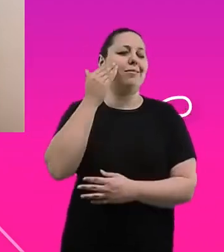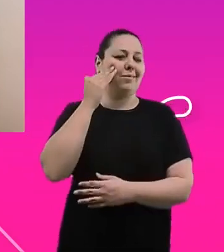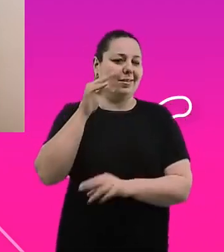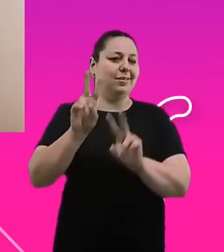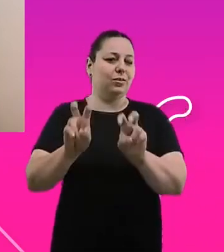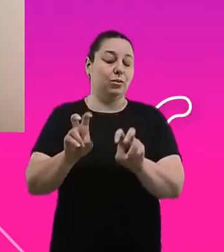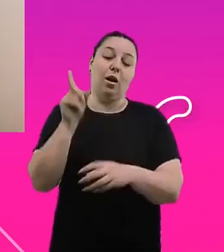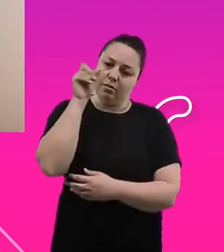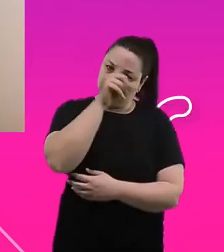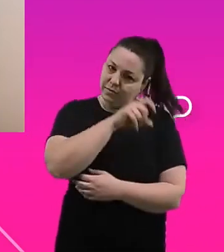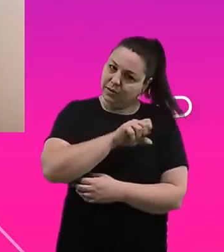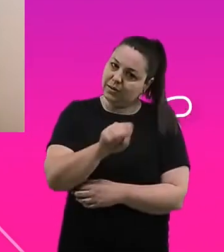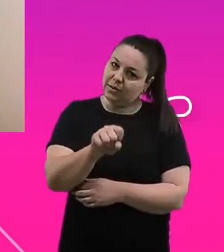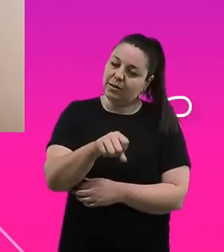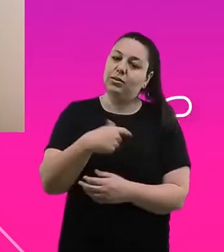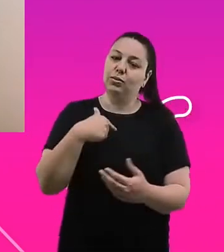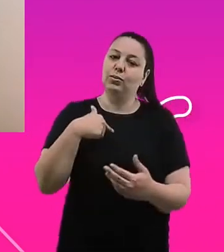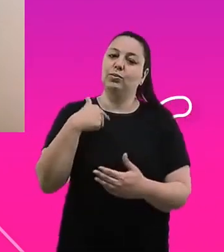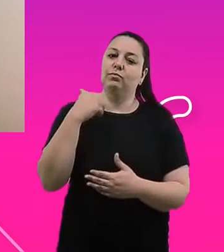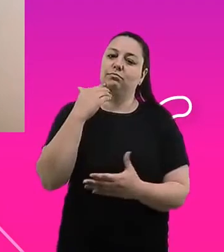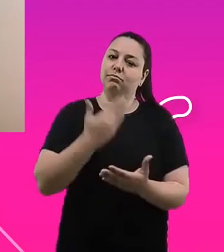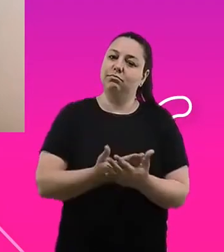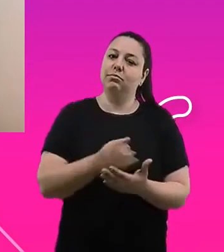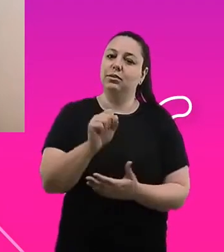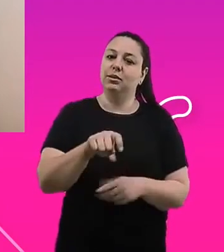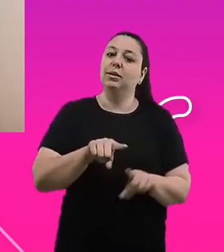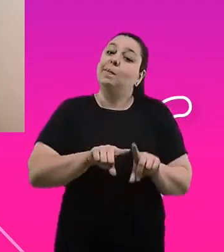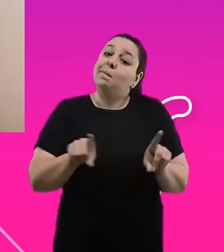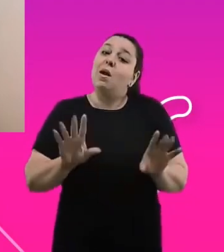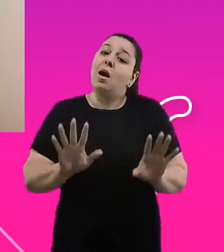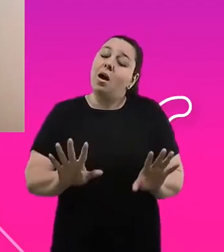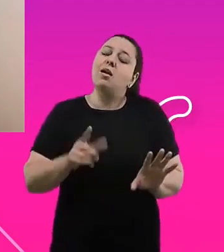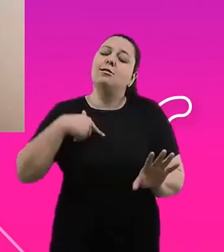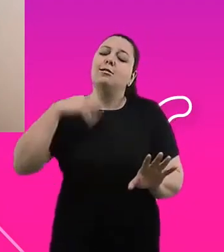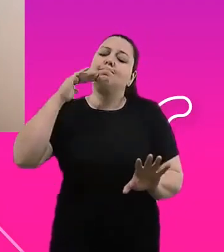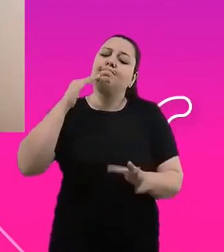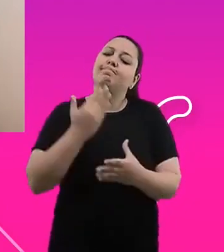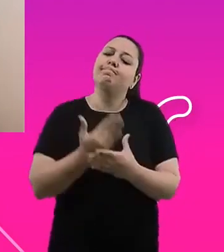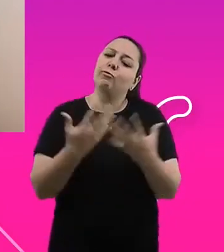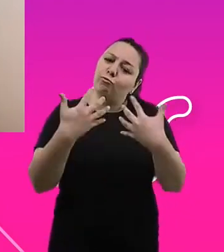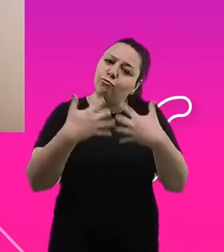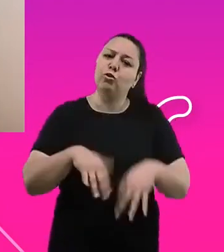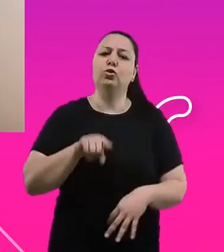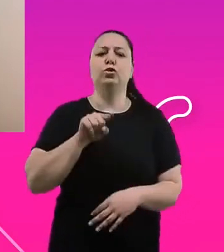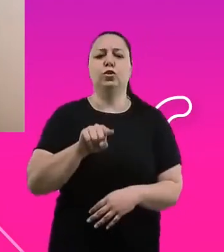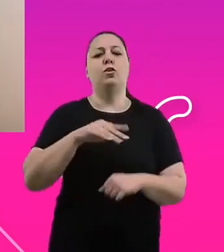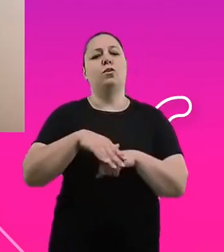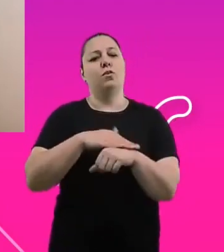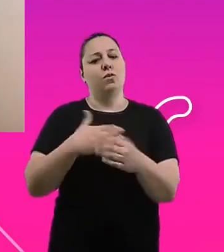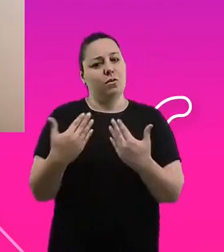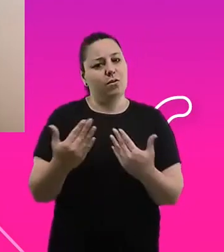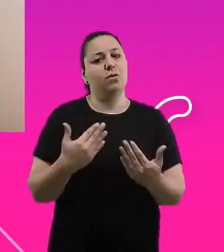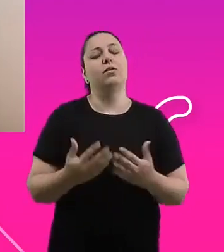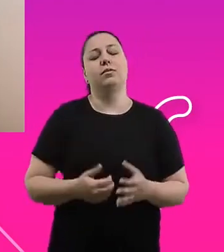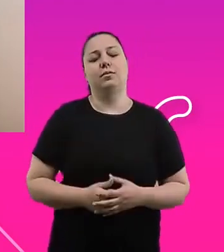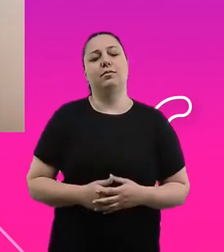porque conversar e olhar para dentro é um puta trampo. Mas só que depois vai azeitando e vira meio que normalizado, como a Su falou, né?